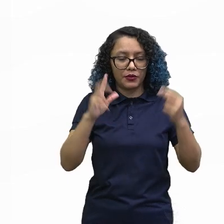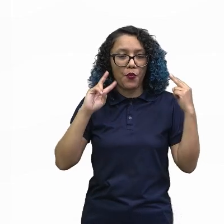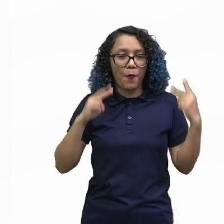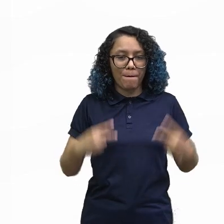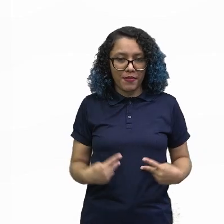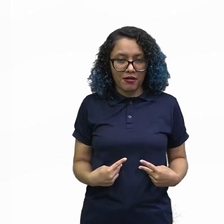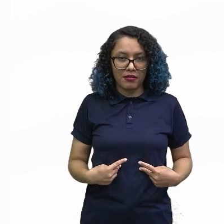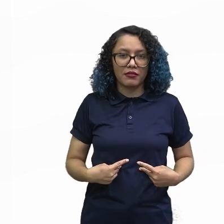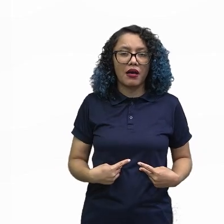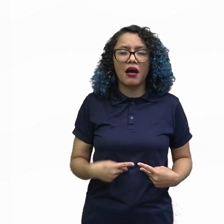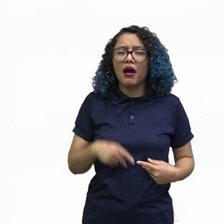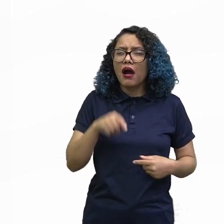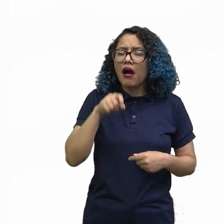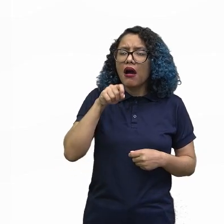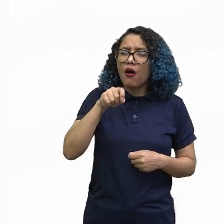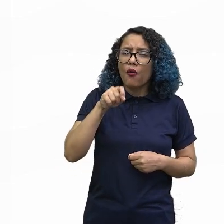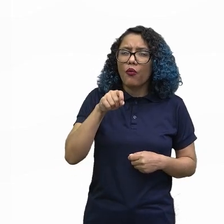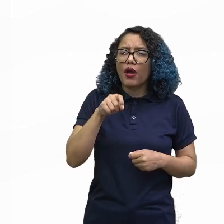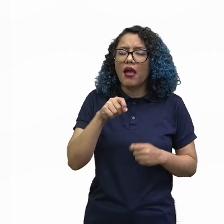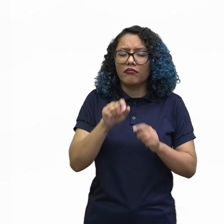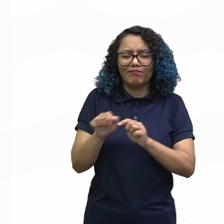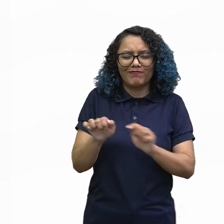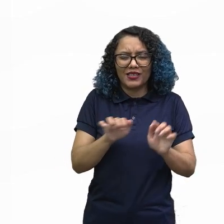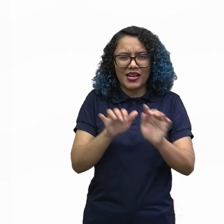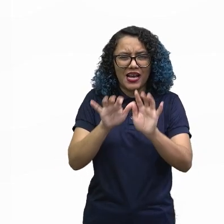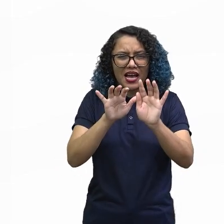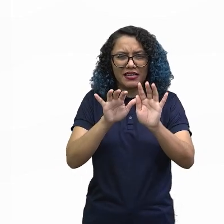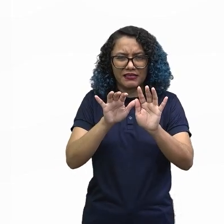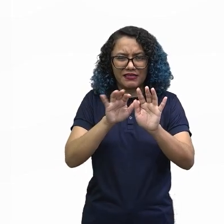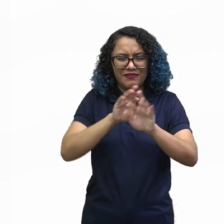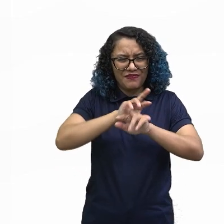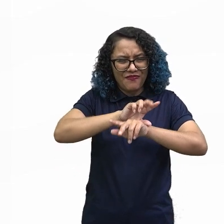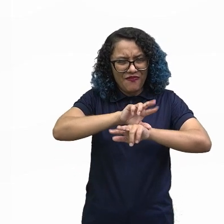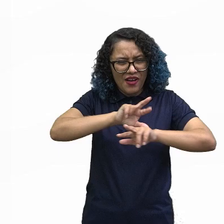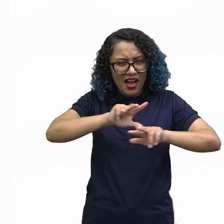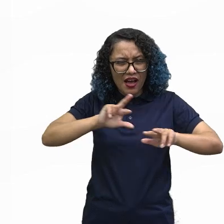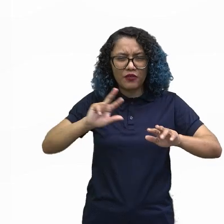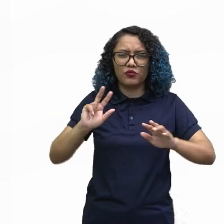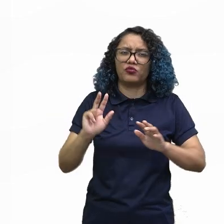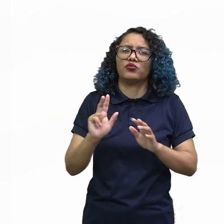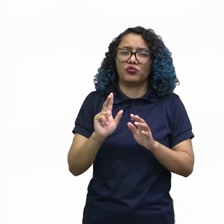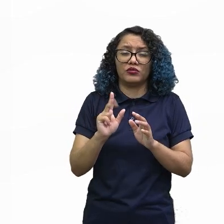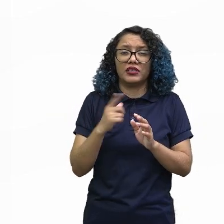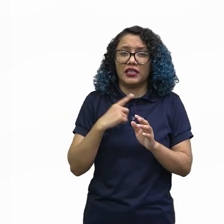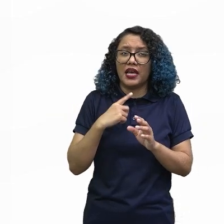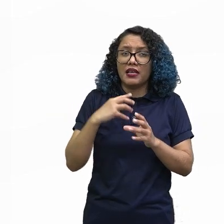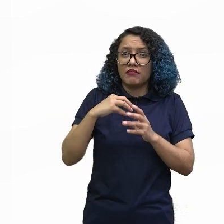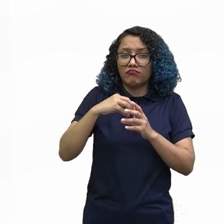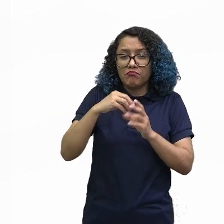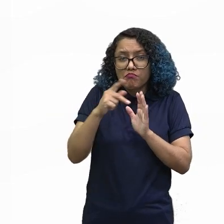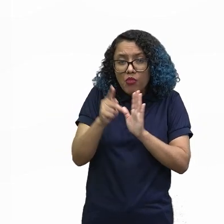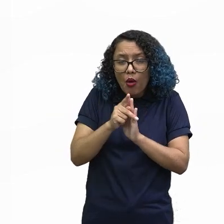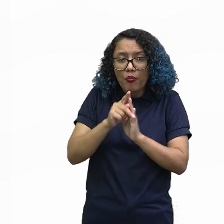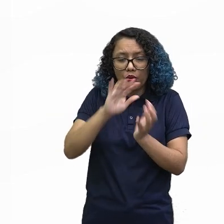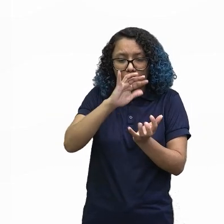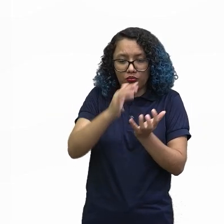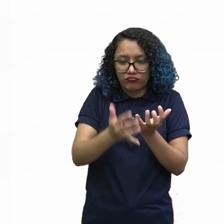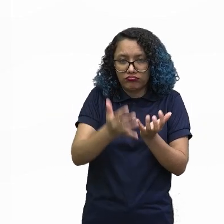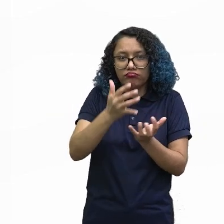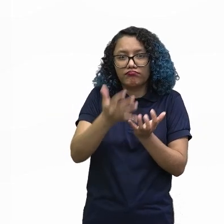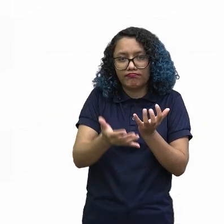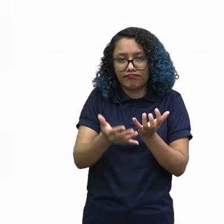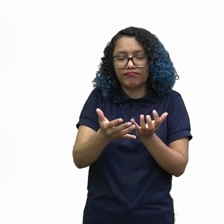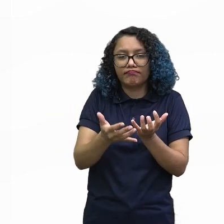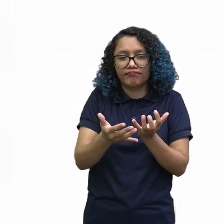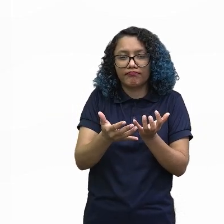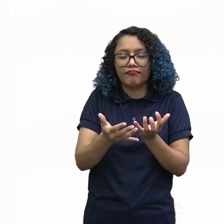emitem uma grande quantidade de gases formadores do efeito estufa, esta camada tem ficado cada